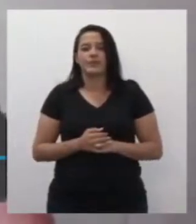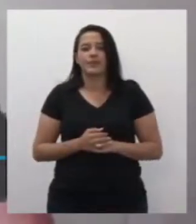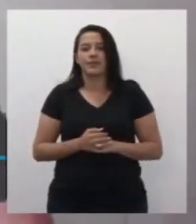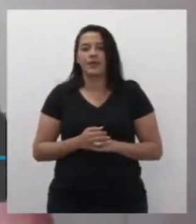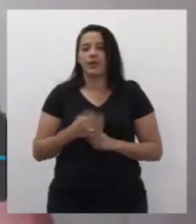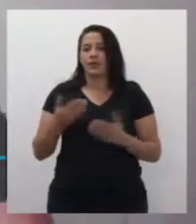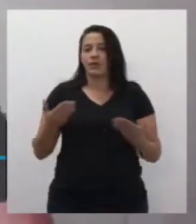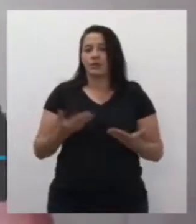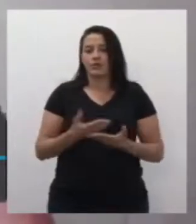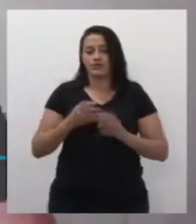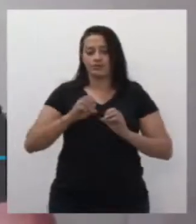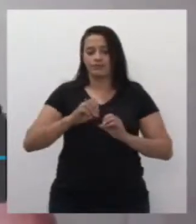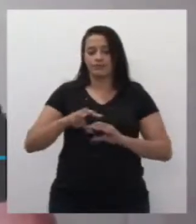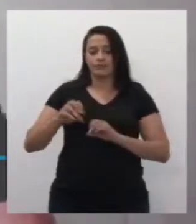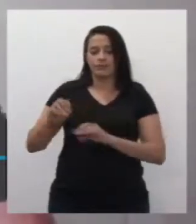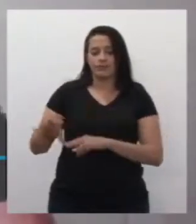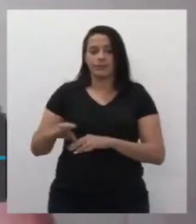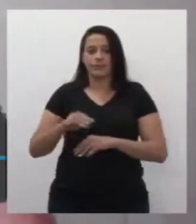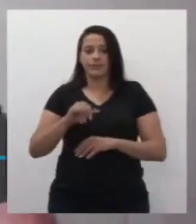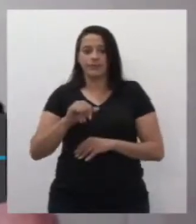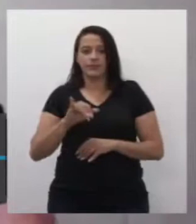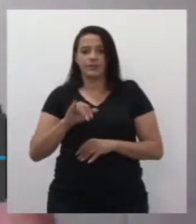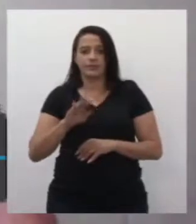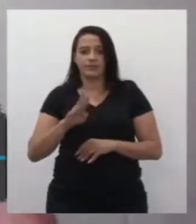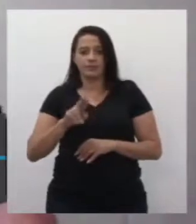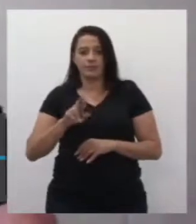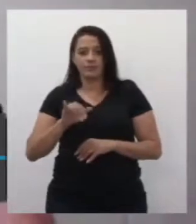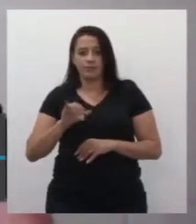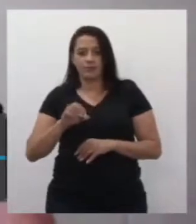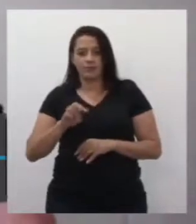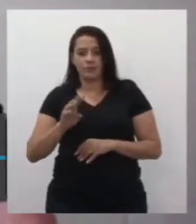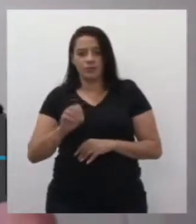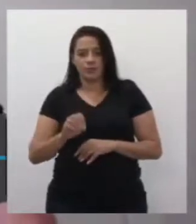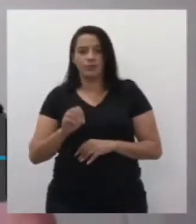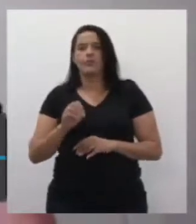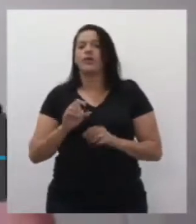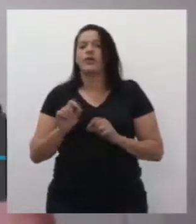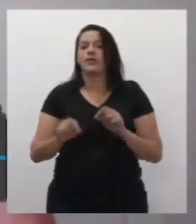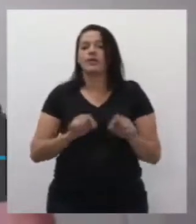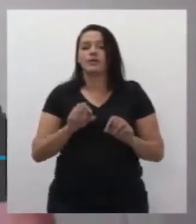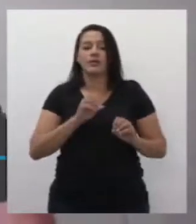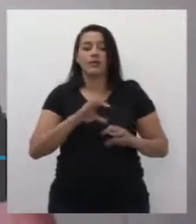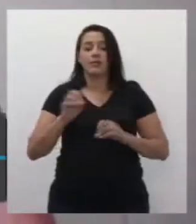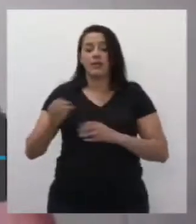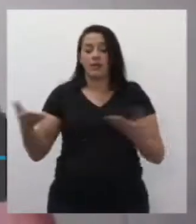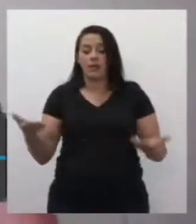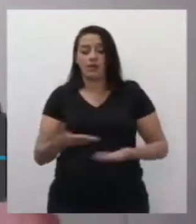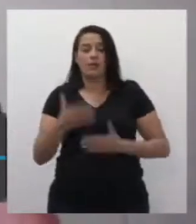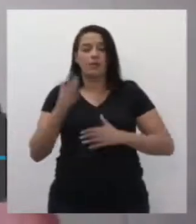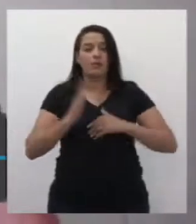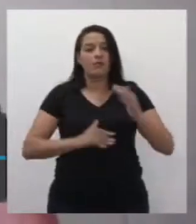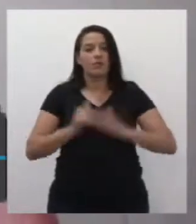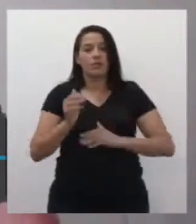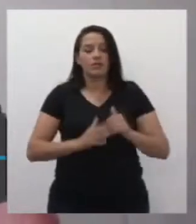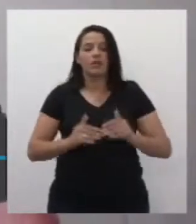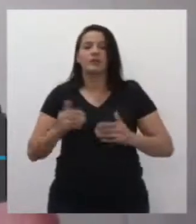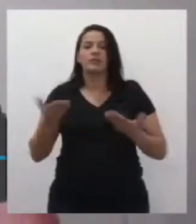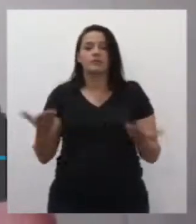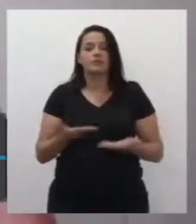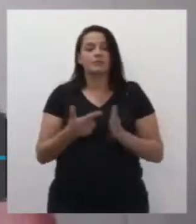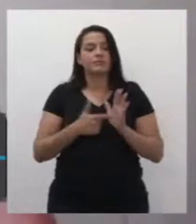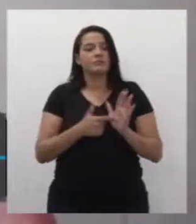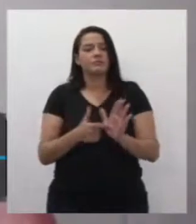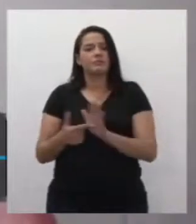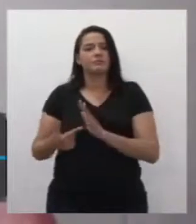ensino híbrido vai ser usado nos próximos tempos. Eu acho que ele é uma modalidade que veio para ficar, né? Porque a